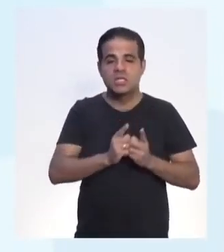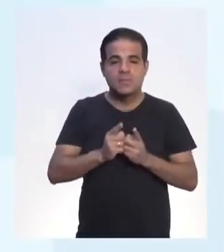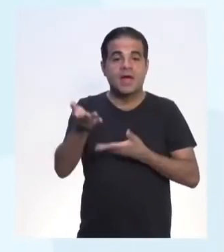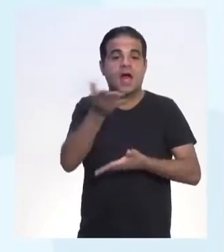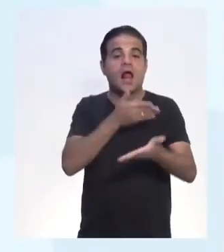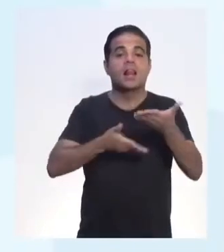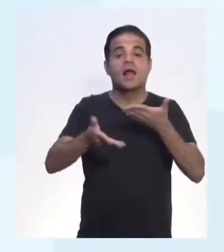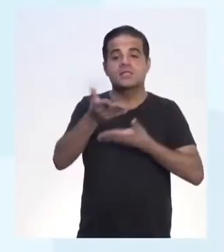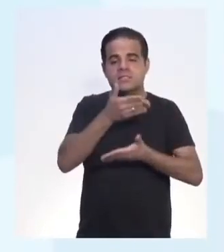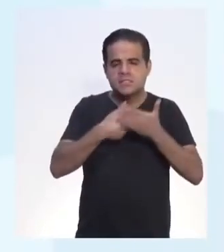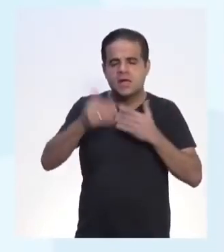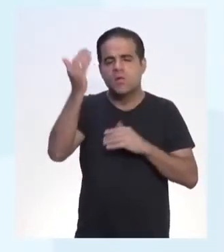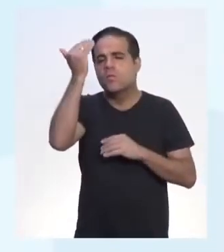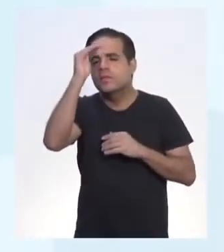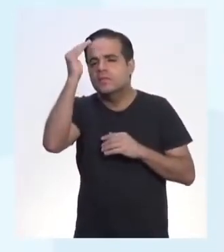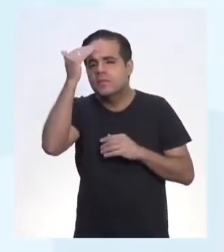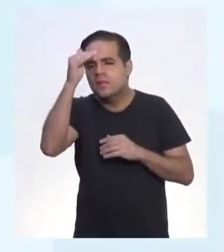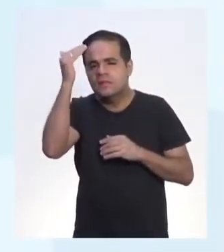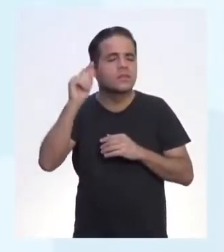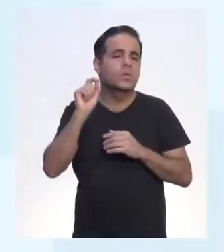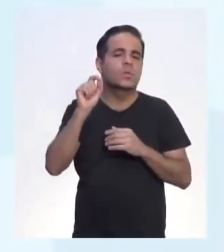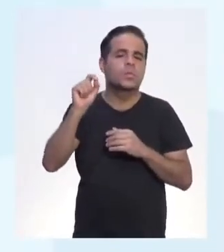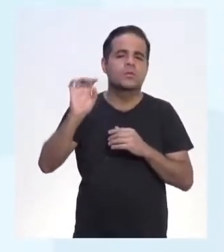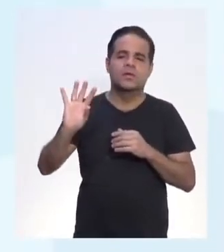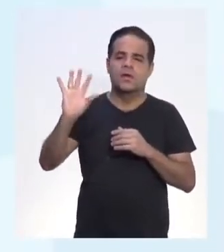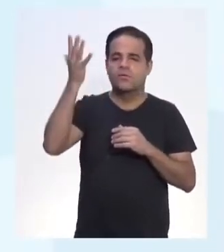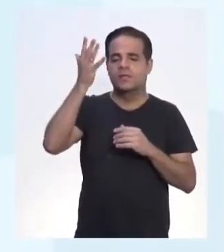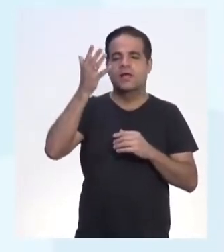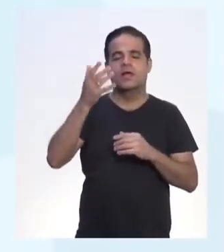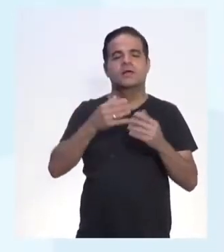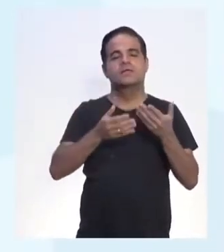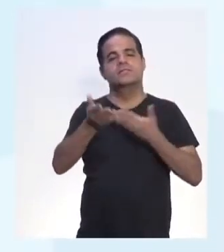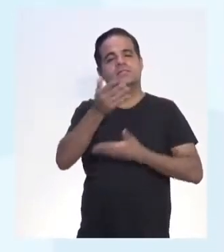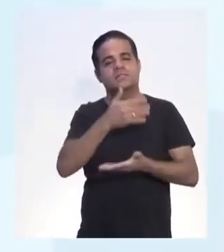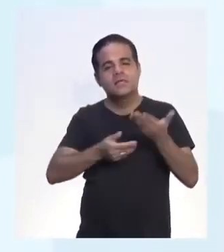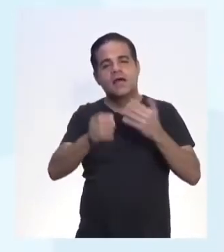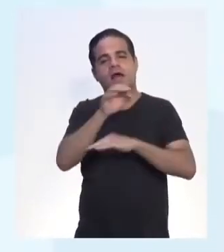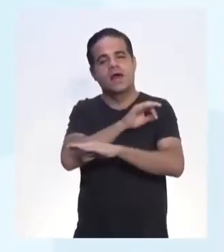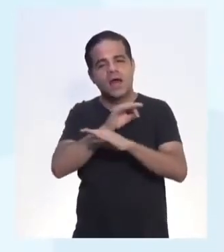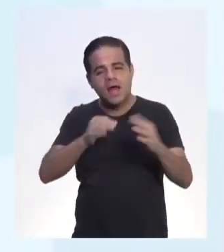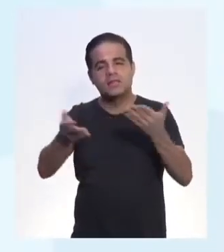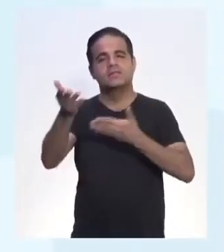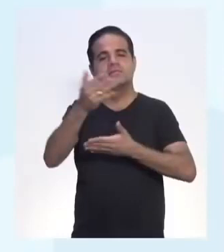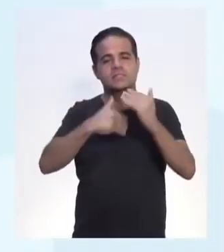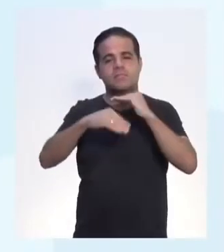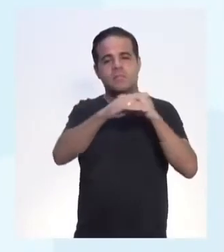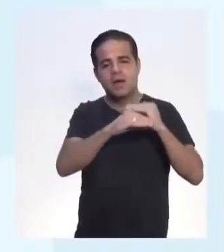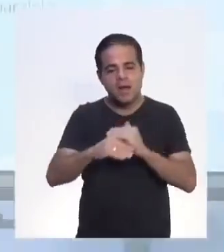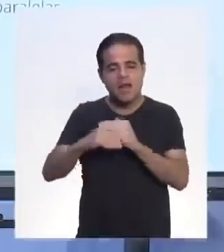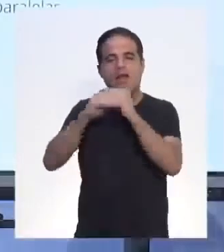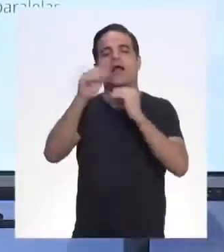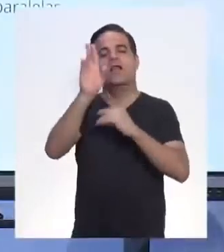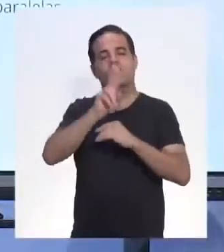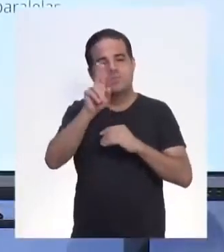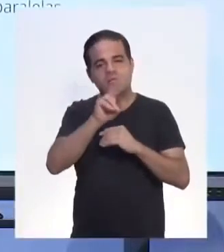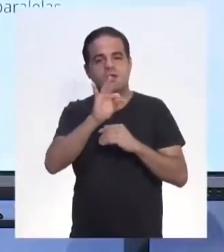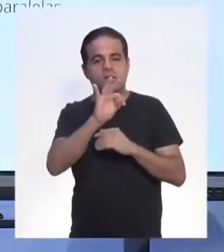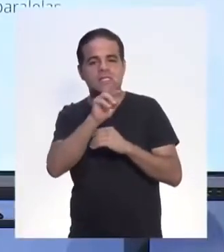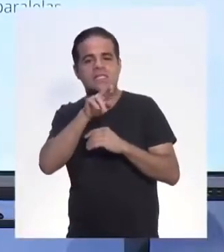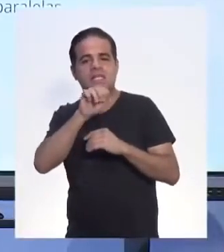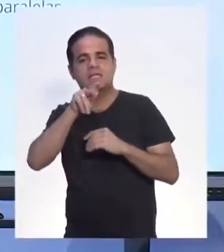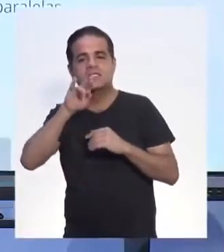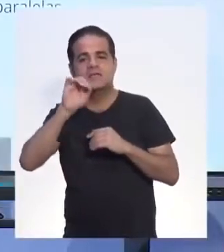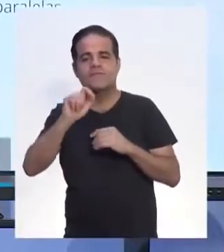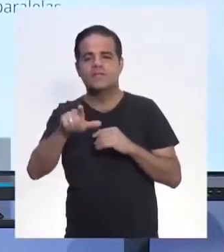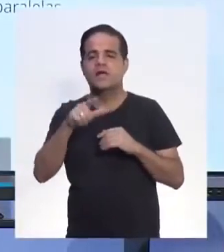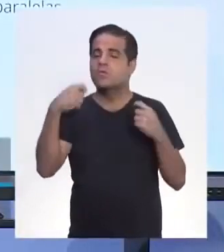formados, entender o que acontece com esses ângulos, né, por retas paralelas e aí, no caso, com a transversal. Eu tenho que